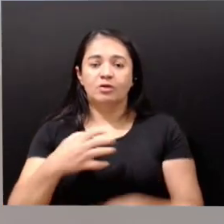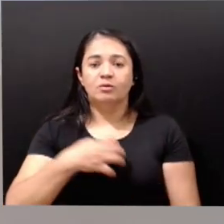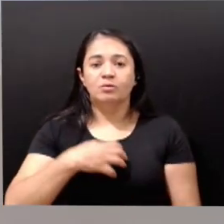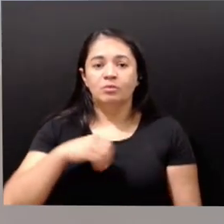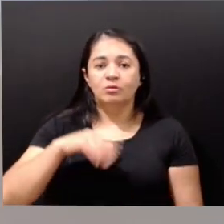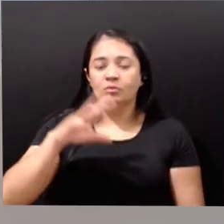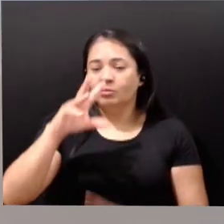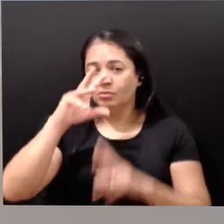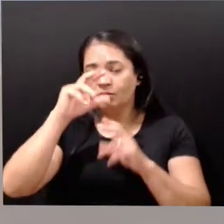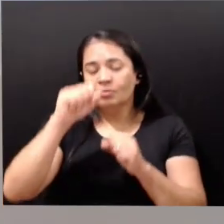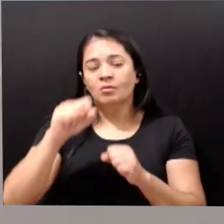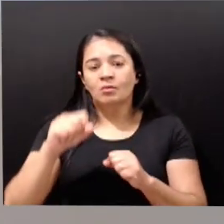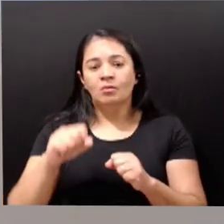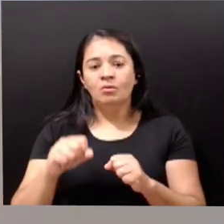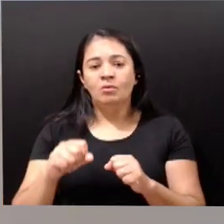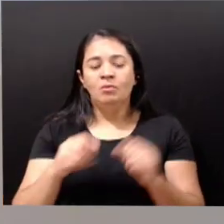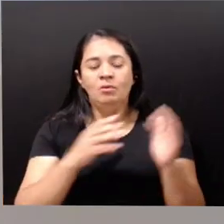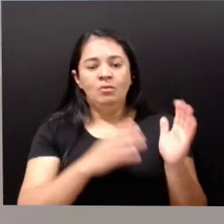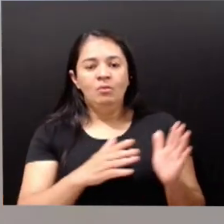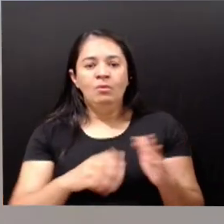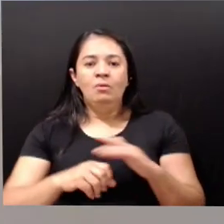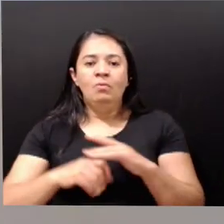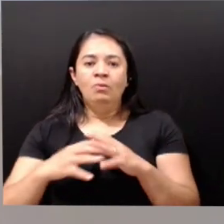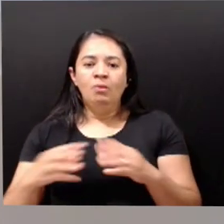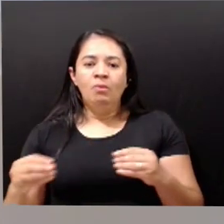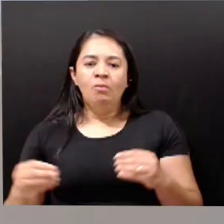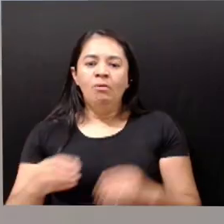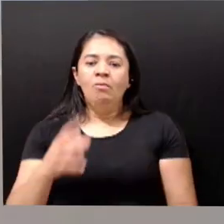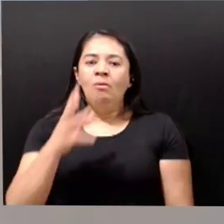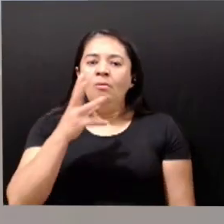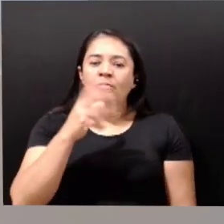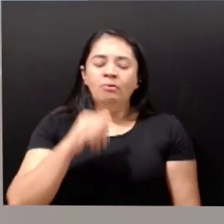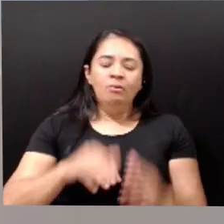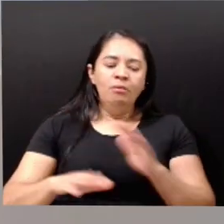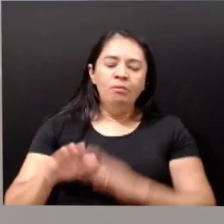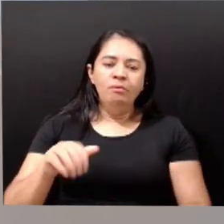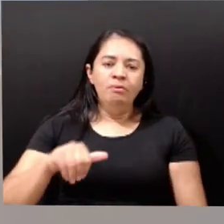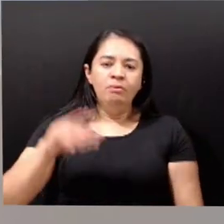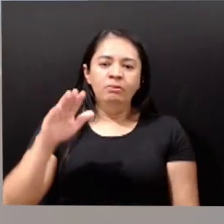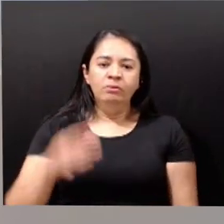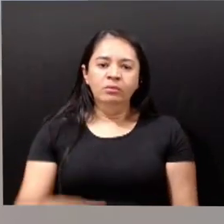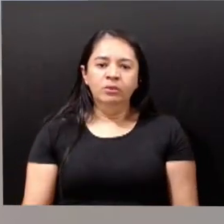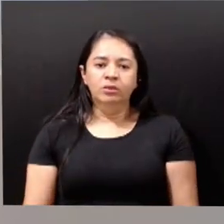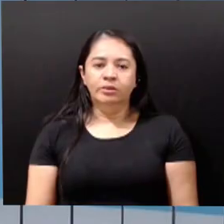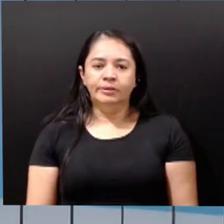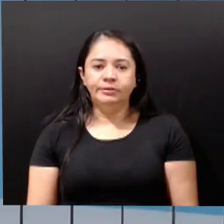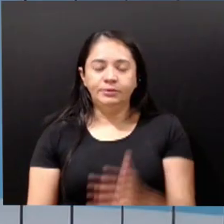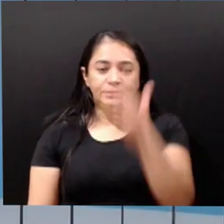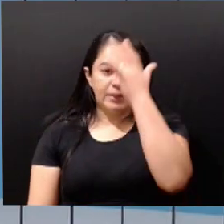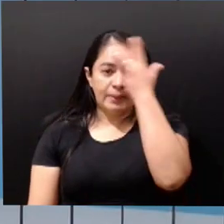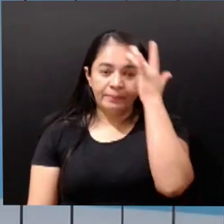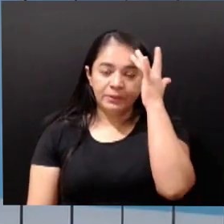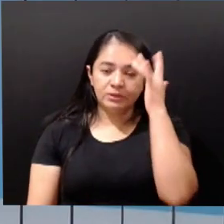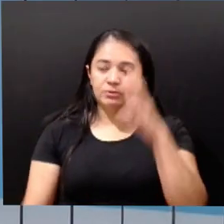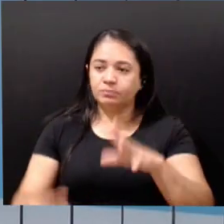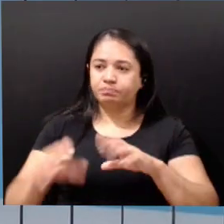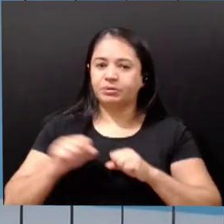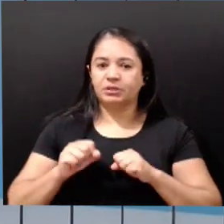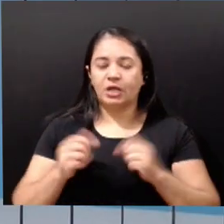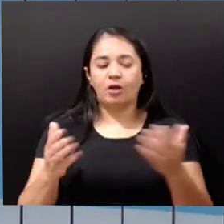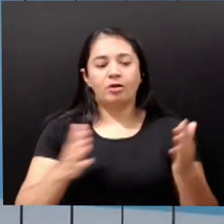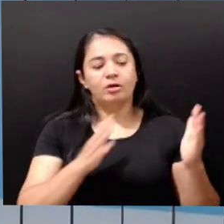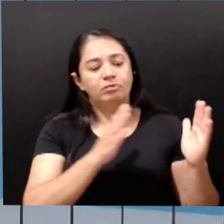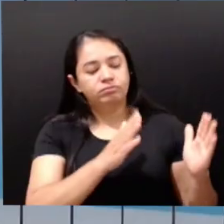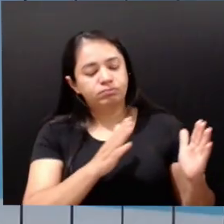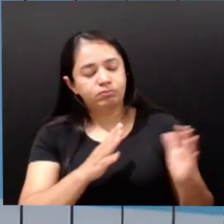uma sintomatologia mais expressiva e o processo de recuperação tenha alguns cuidados a mais. No caso, a pessoa se infectou, está